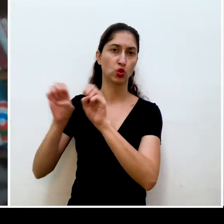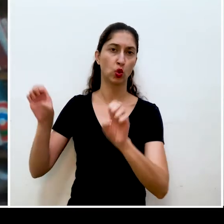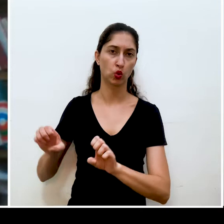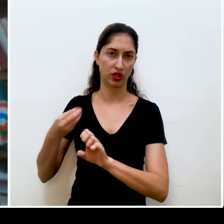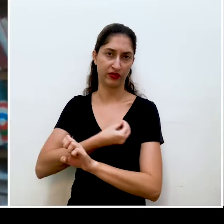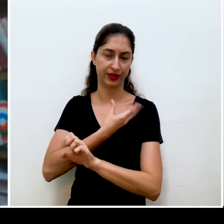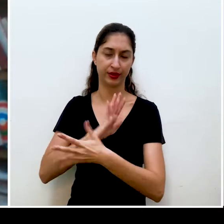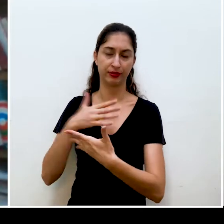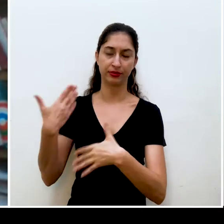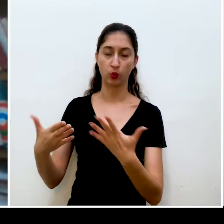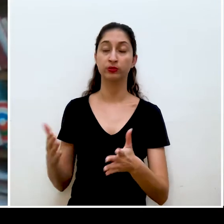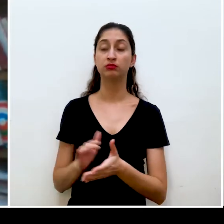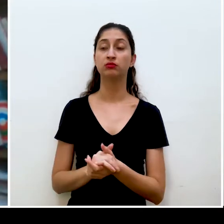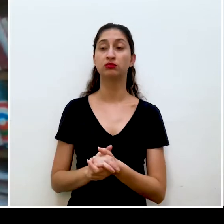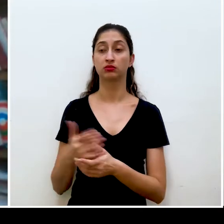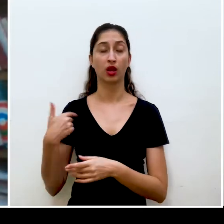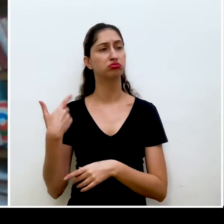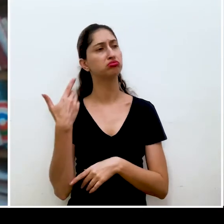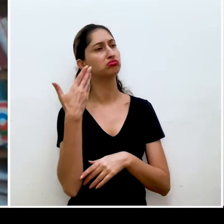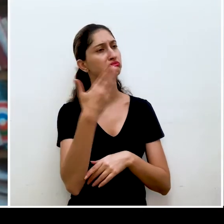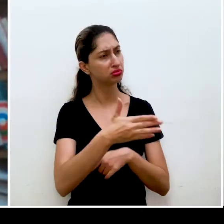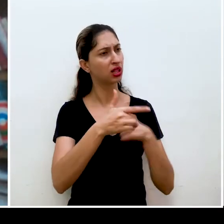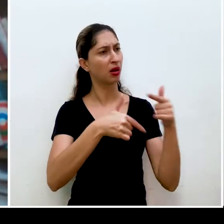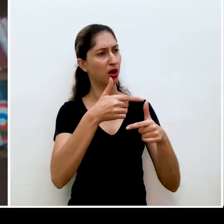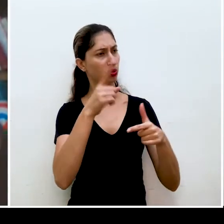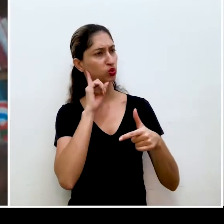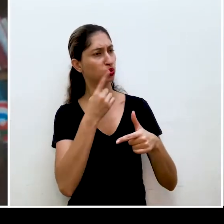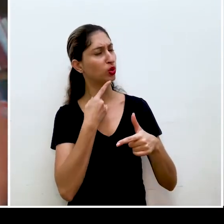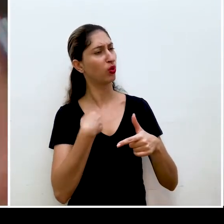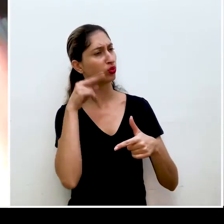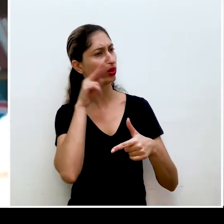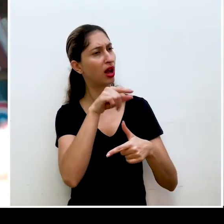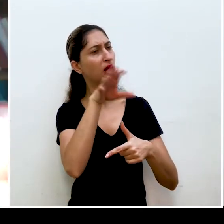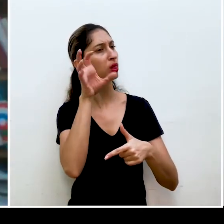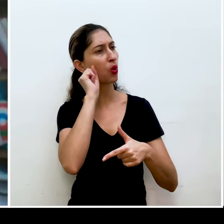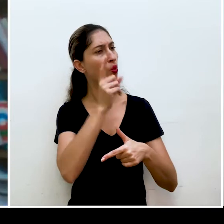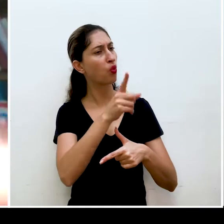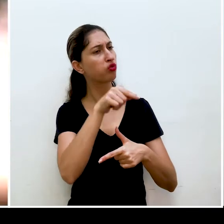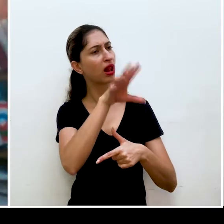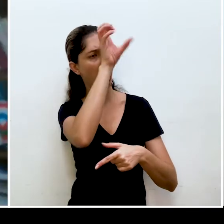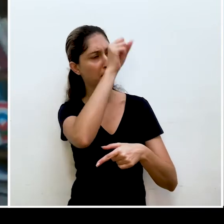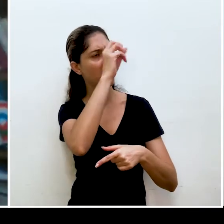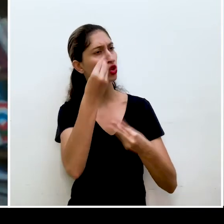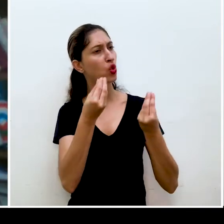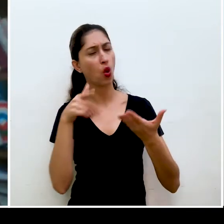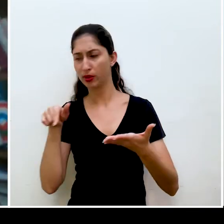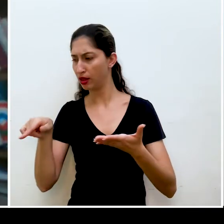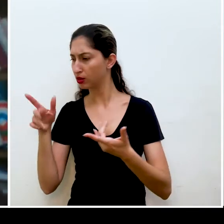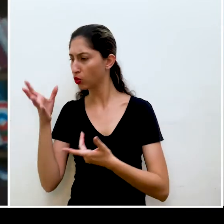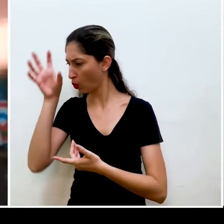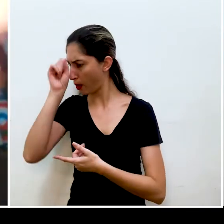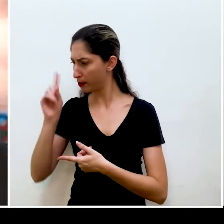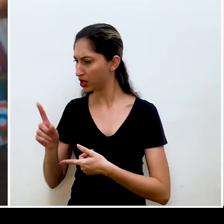estruturais de vida e tal. E quando eu fui trabalhar com surdo, eu falava assim, como é que um menino que não ouve aprende tudo isso e aqueles meninos não aprendem?